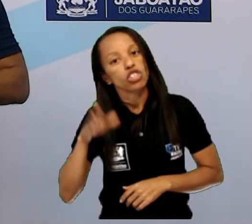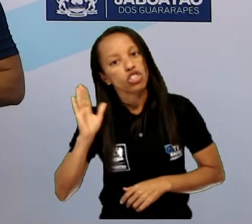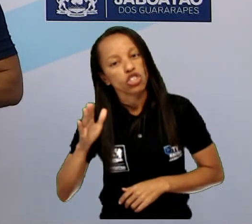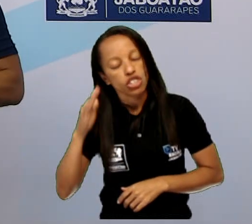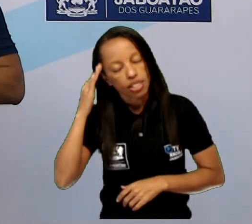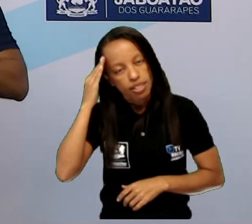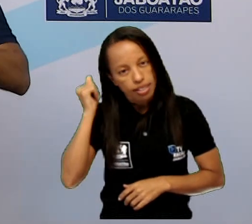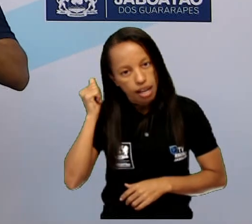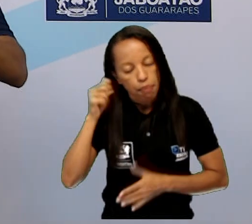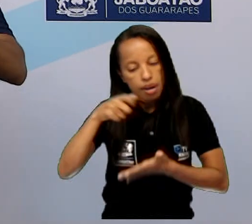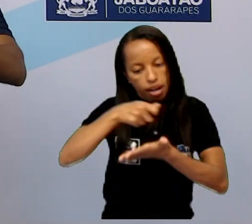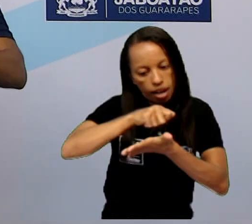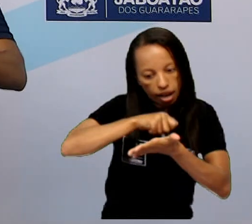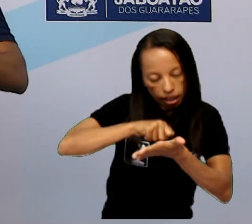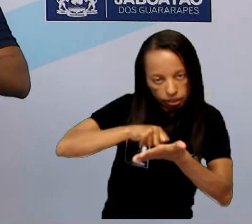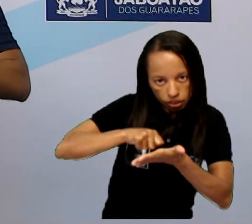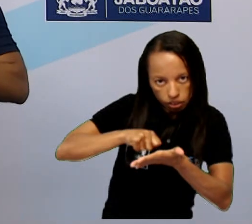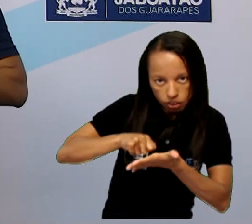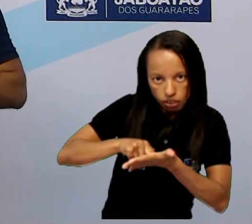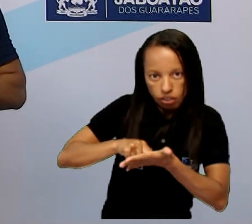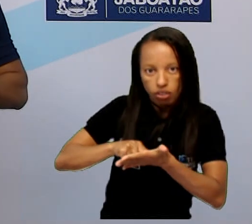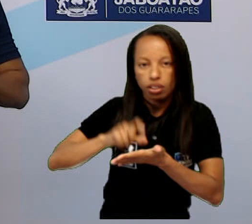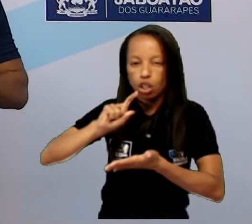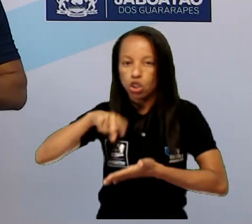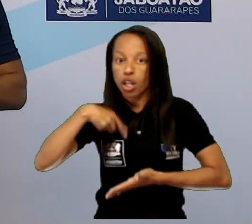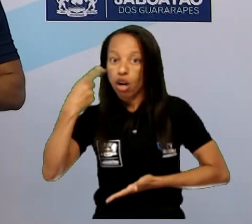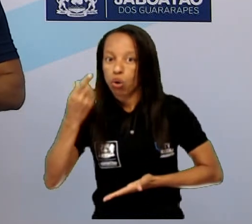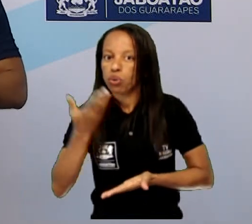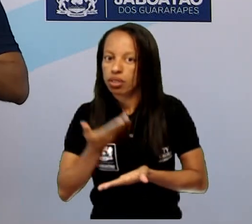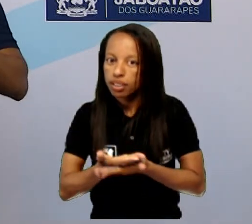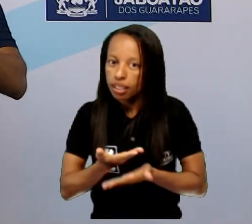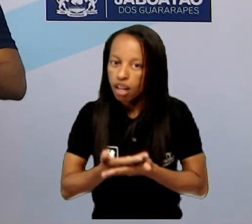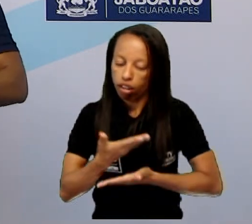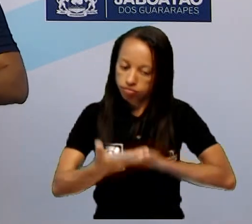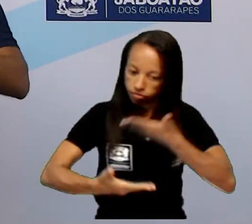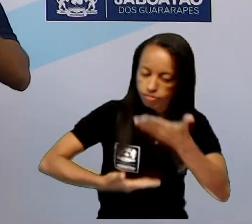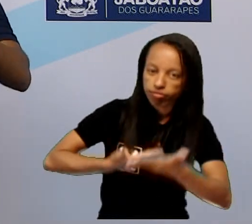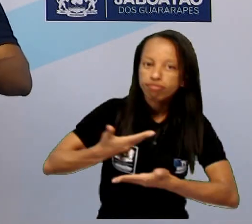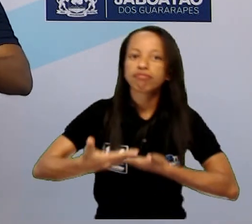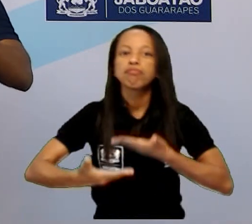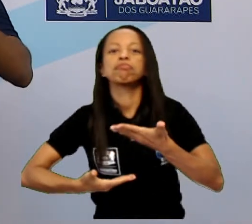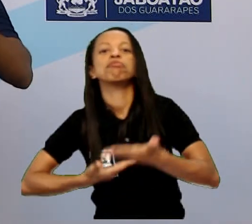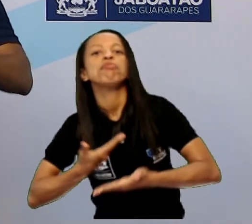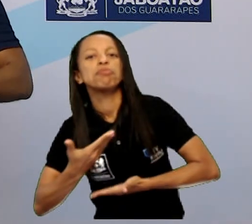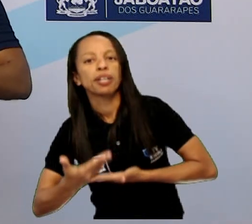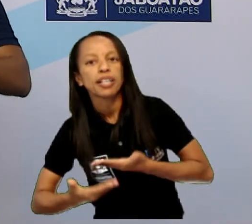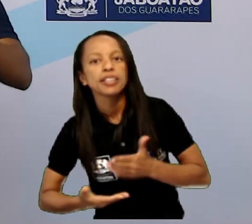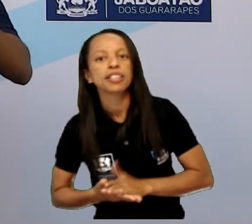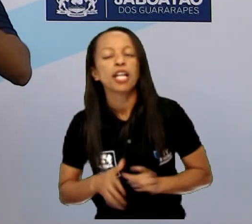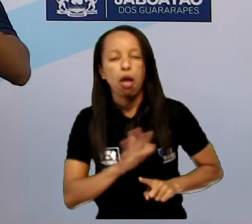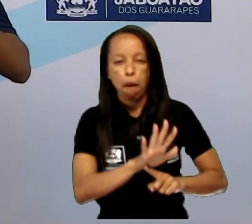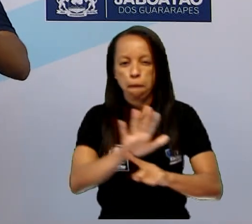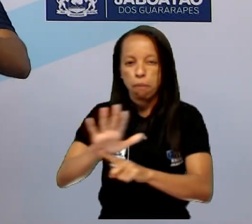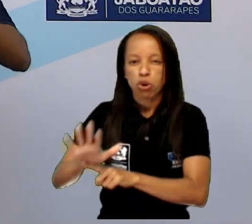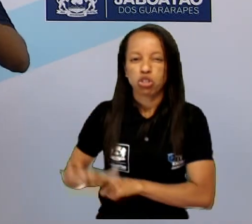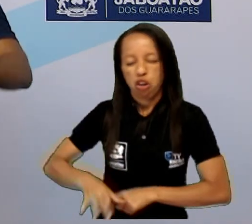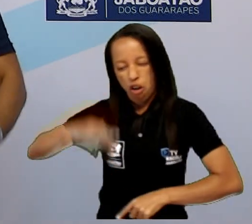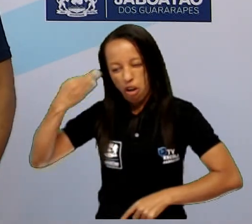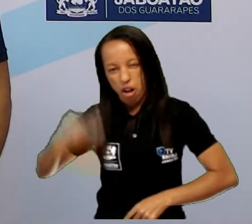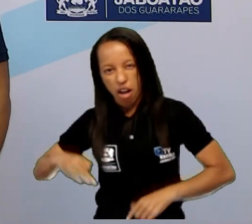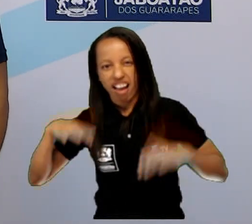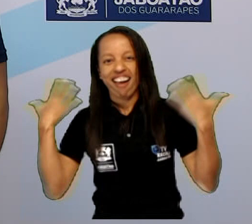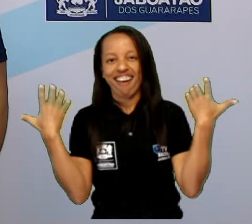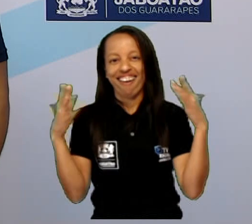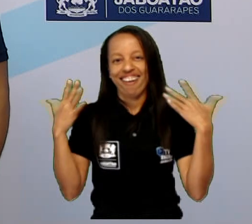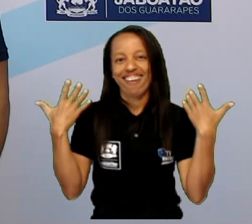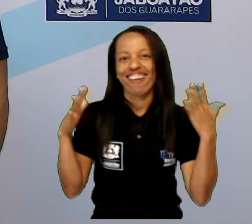aí, porque no nosso próximo encontro a gente socializa e aí você vai mostrar que você arrasou, que você tirou 10.